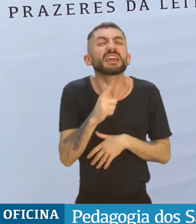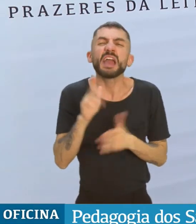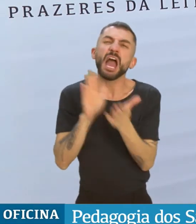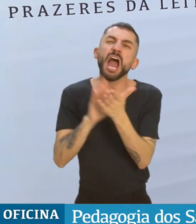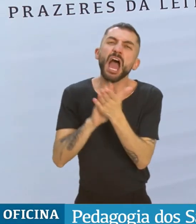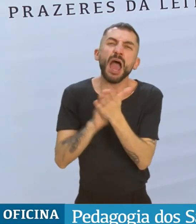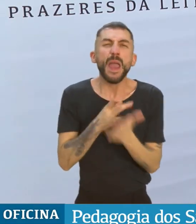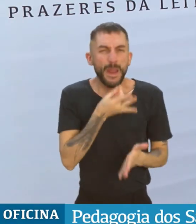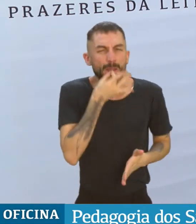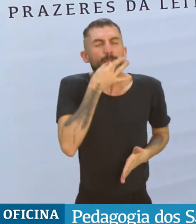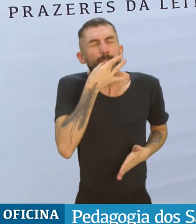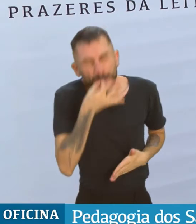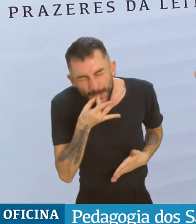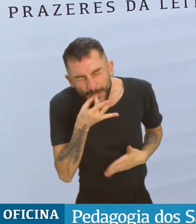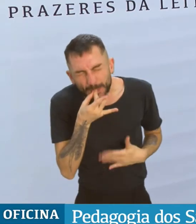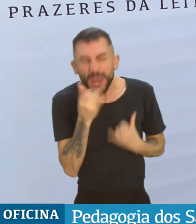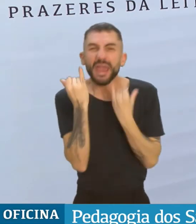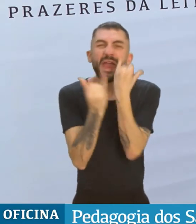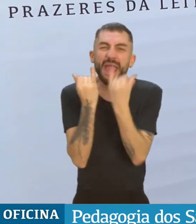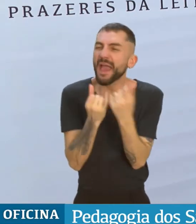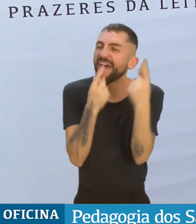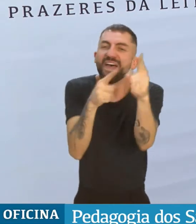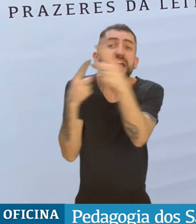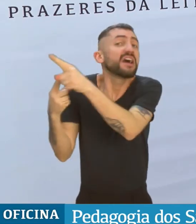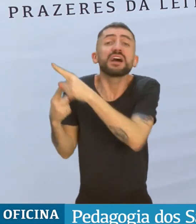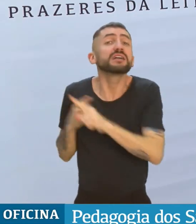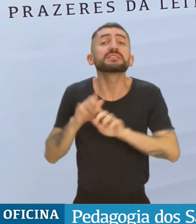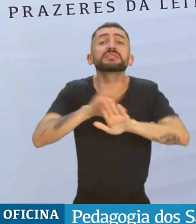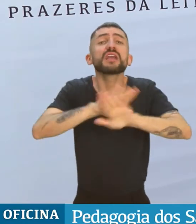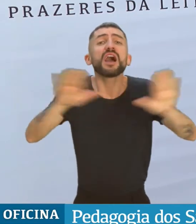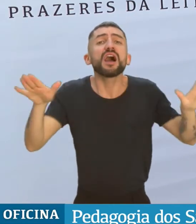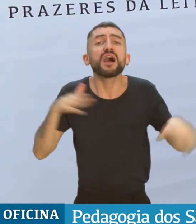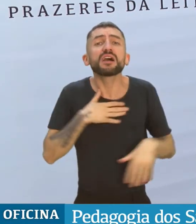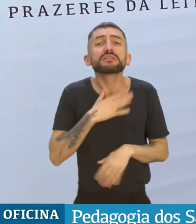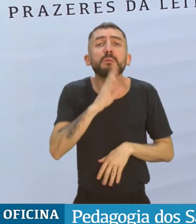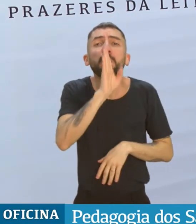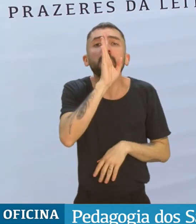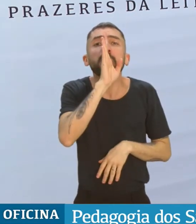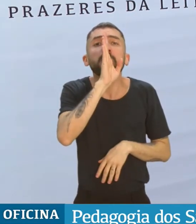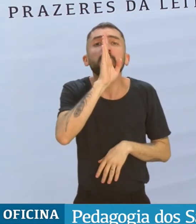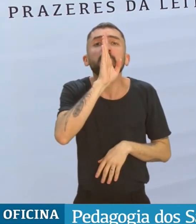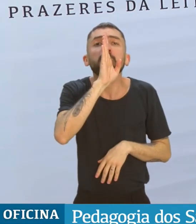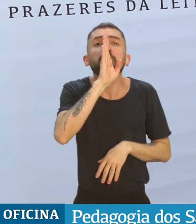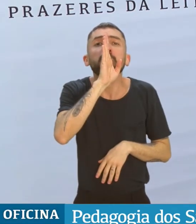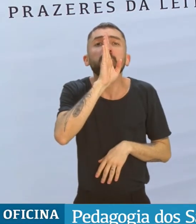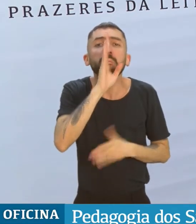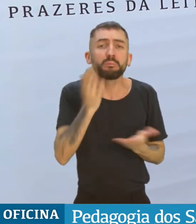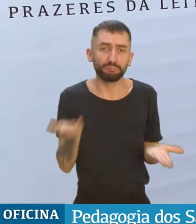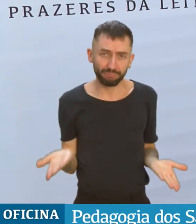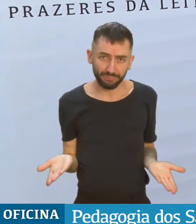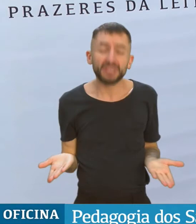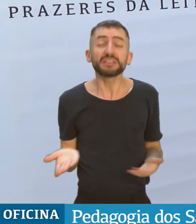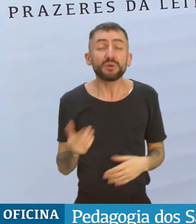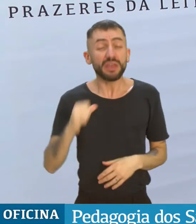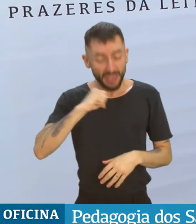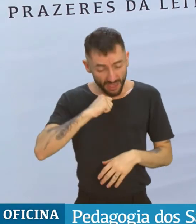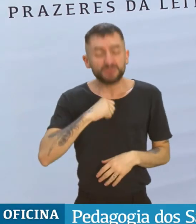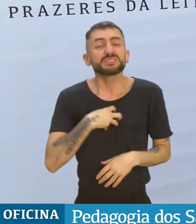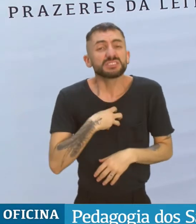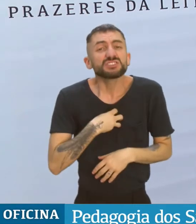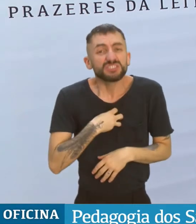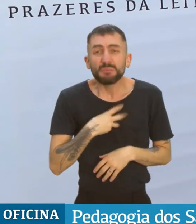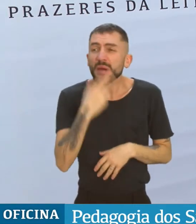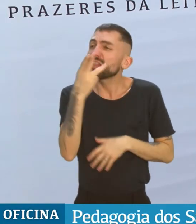não assobiava, não brincava. Era uma coisa muito morna, sabe? Então eu sentia um pouco